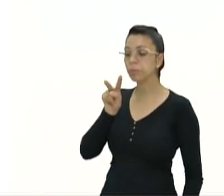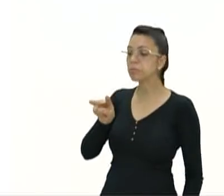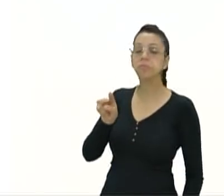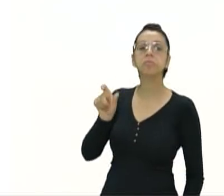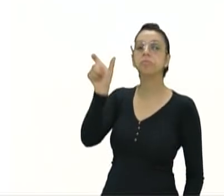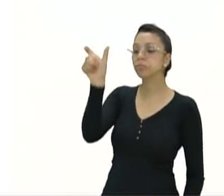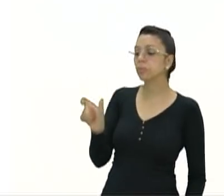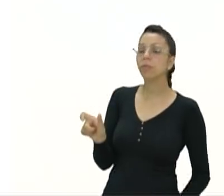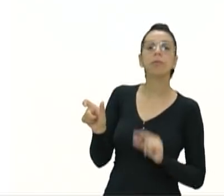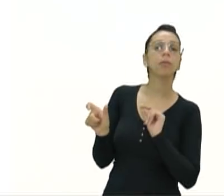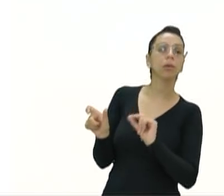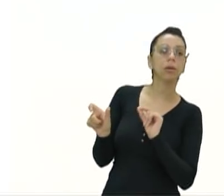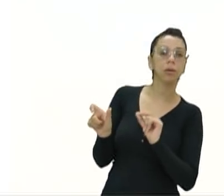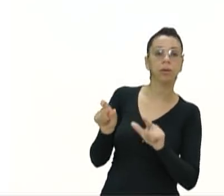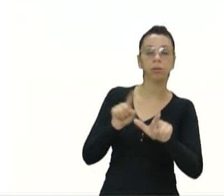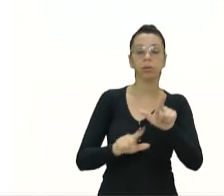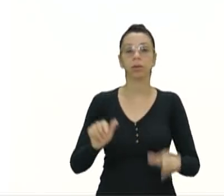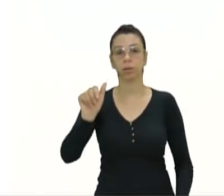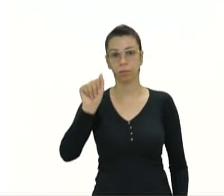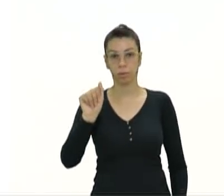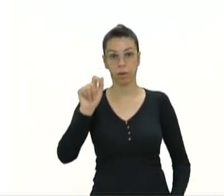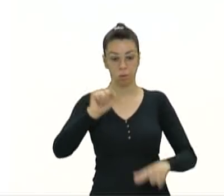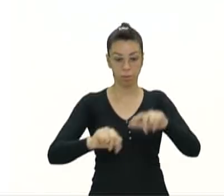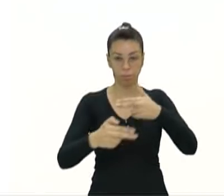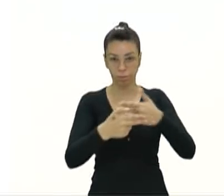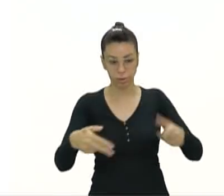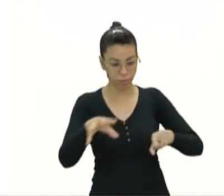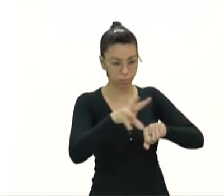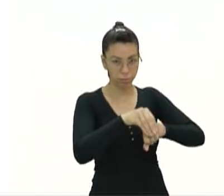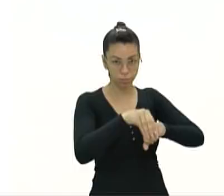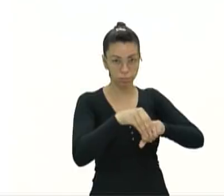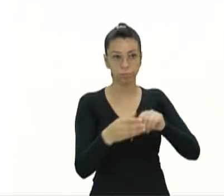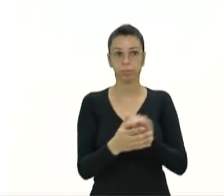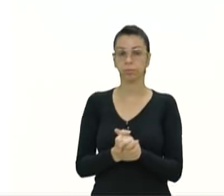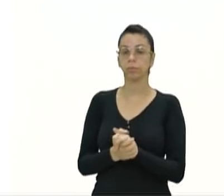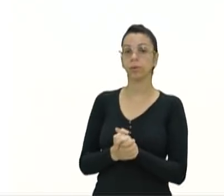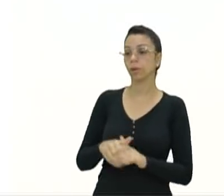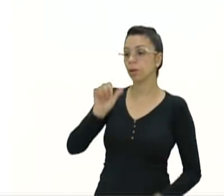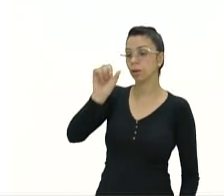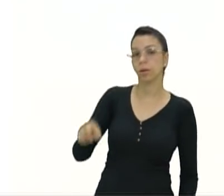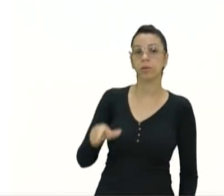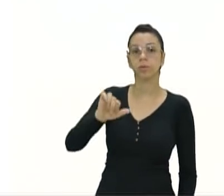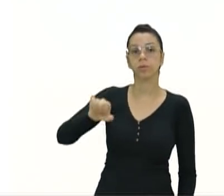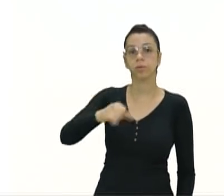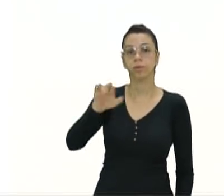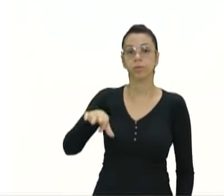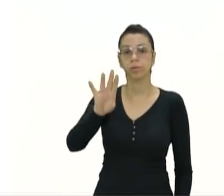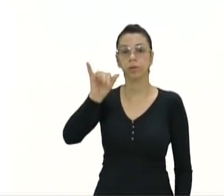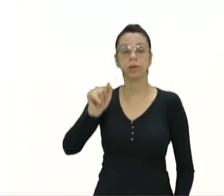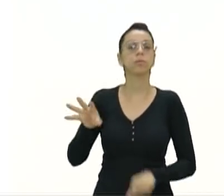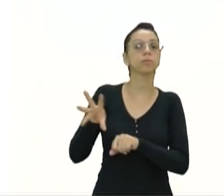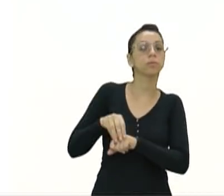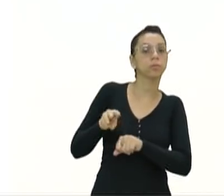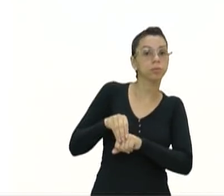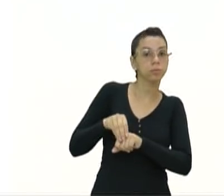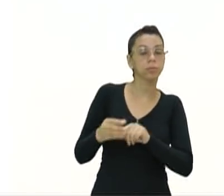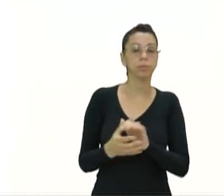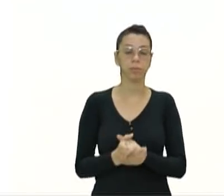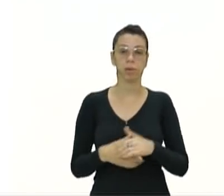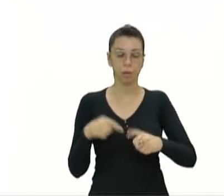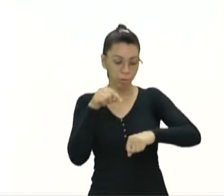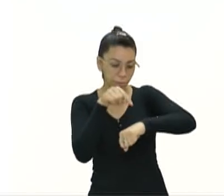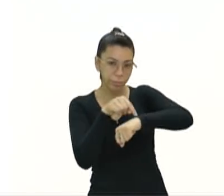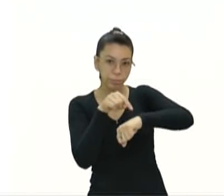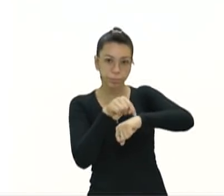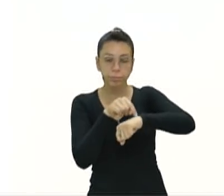é naquele momento? Letra A, objeto do conhecimento. Letra B, sujeito do conhecimento. Então você vai ter aí alguns minutinhos